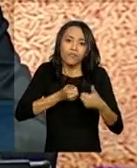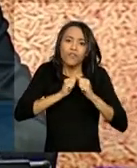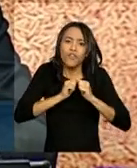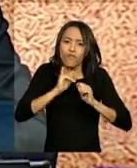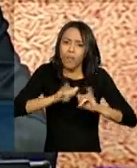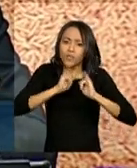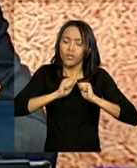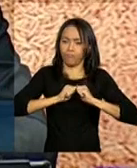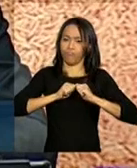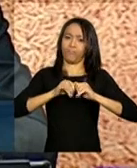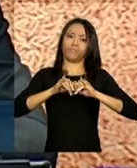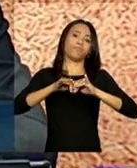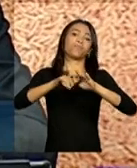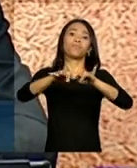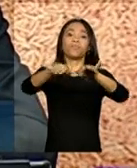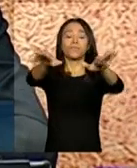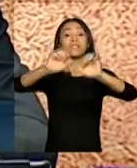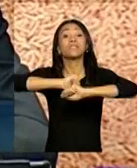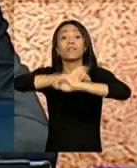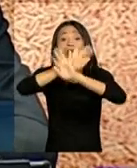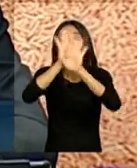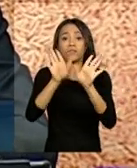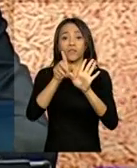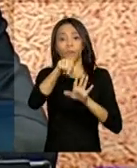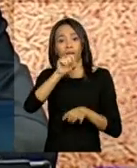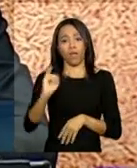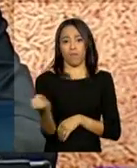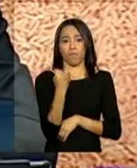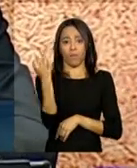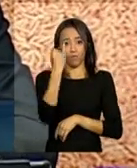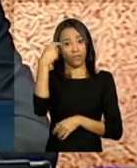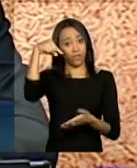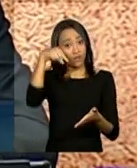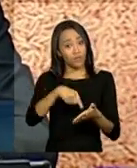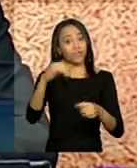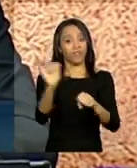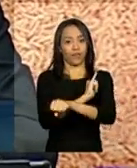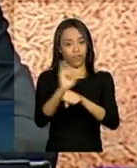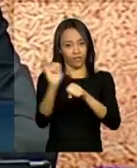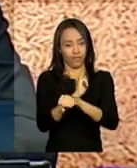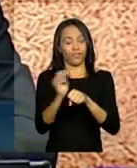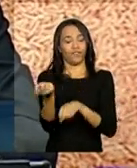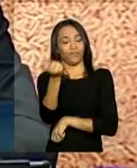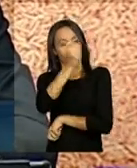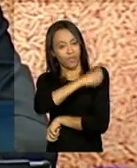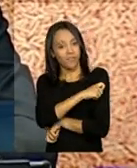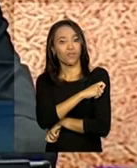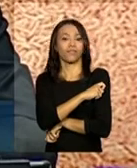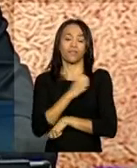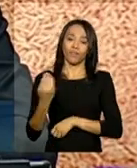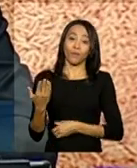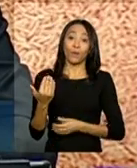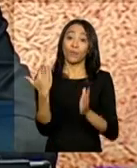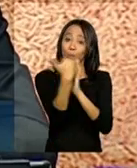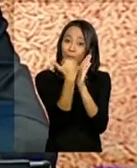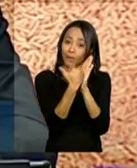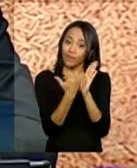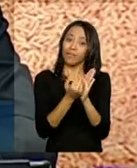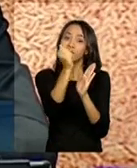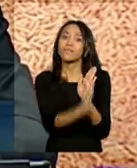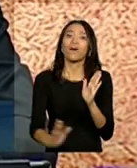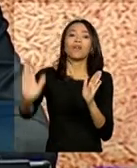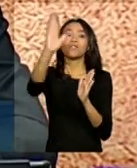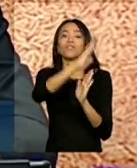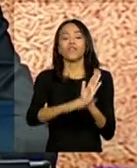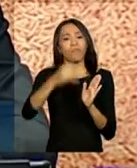informações a população esclarecendo a importância dessa grande estratégia de vacinação do programa nacional de imunizações